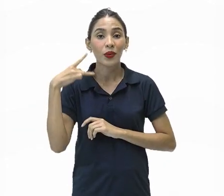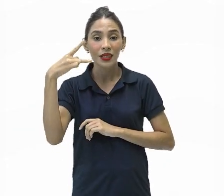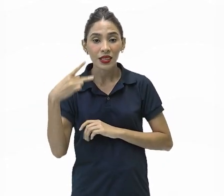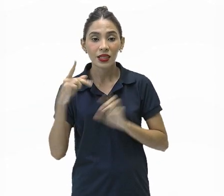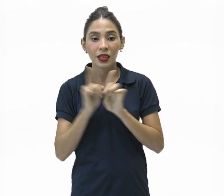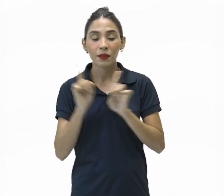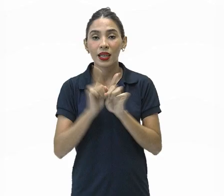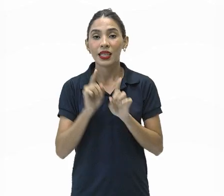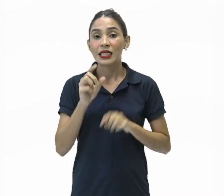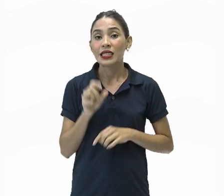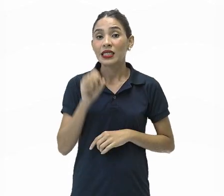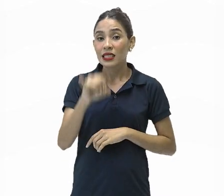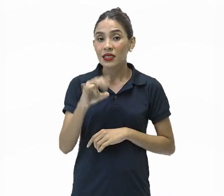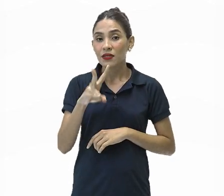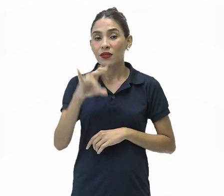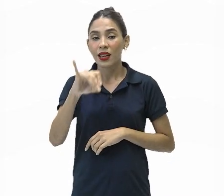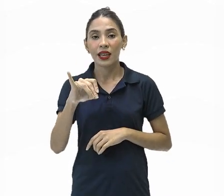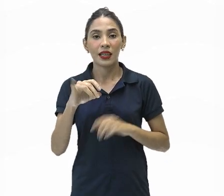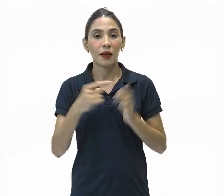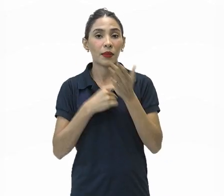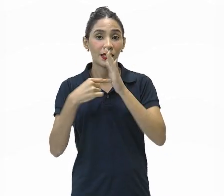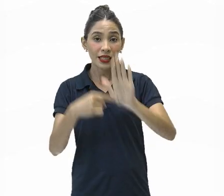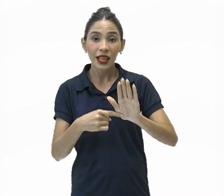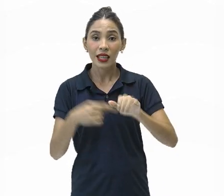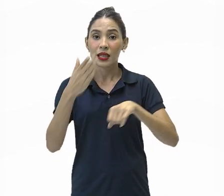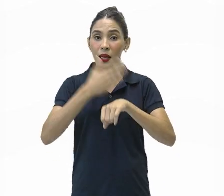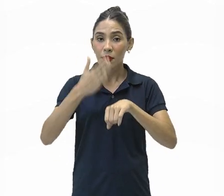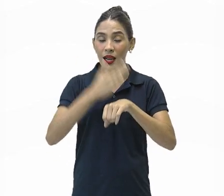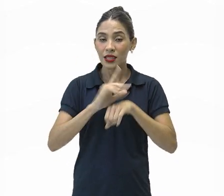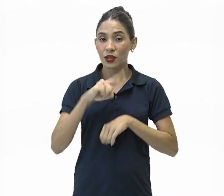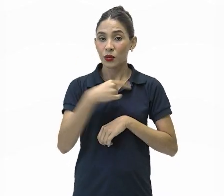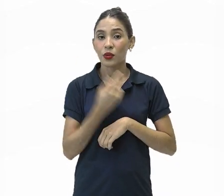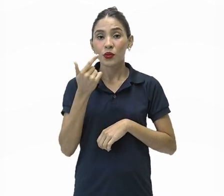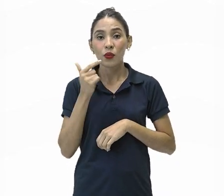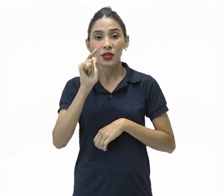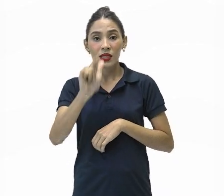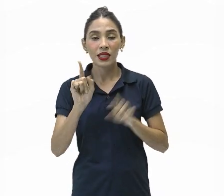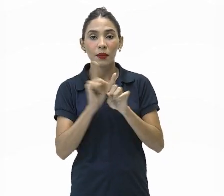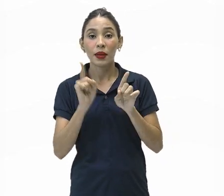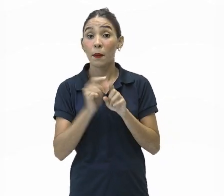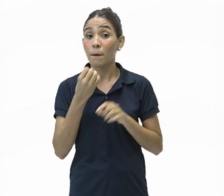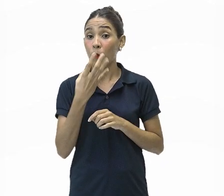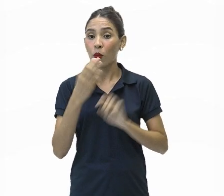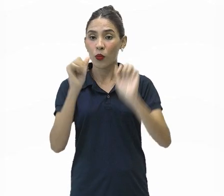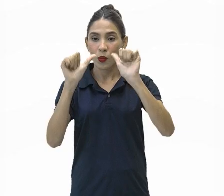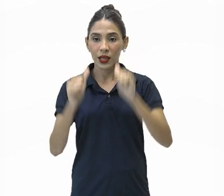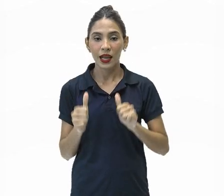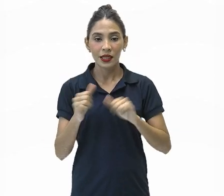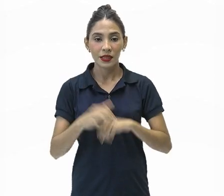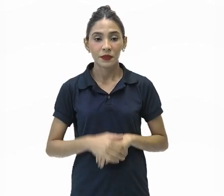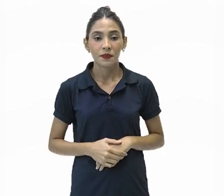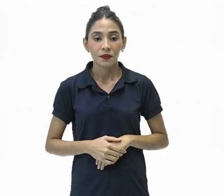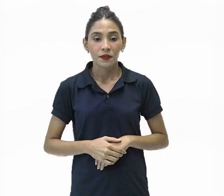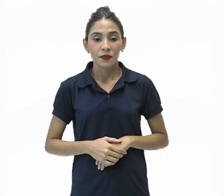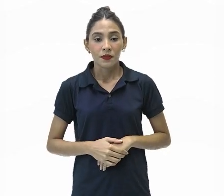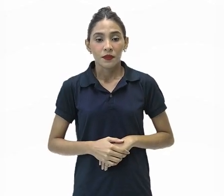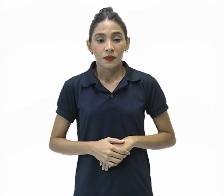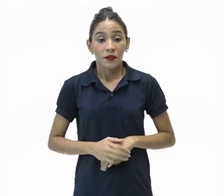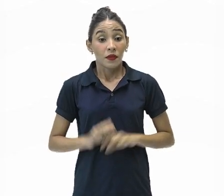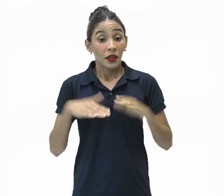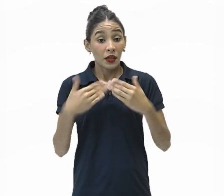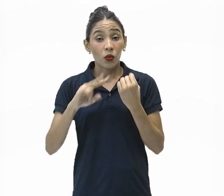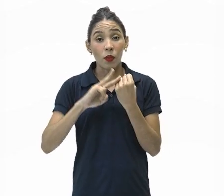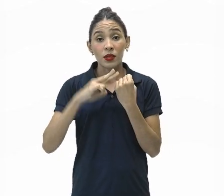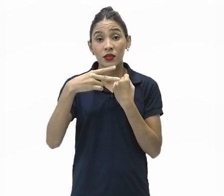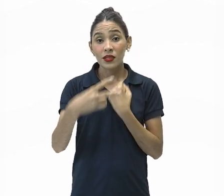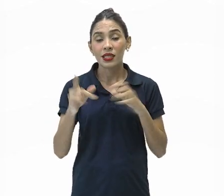né, se ela vai ser colocada em prática para a gente conseguir ali bons resultados. E aqui, como consequência